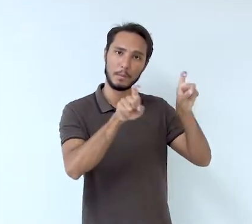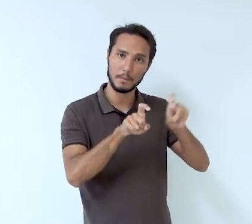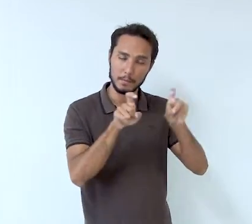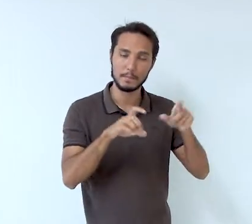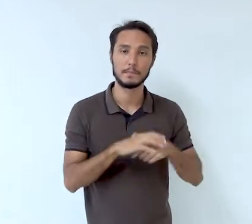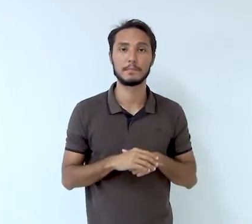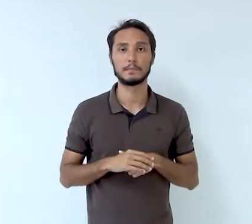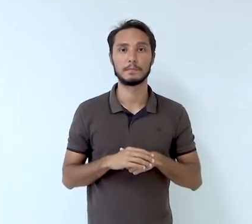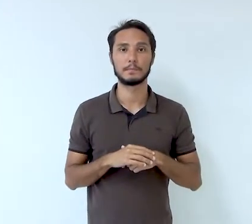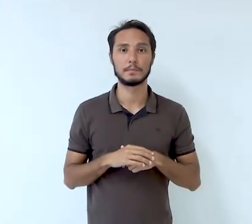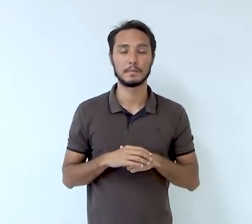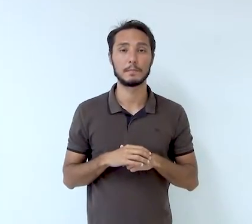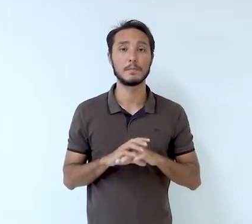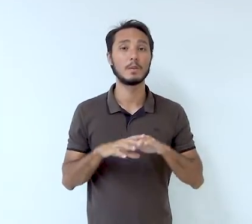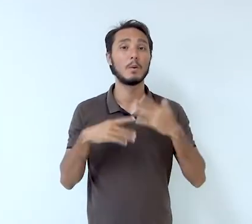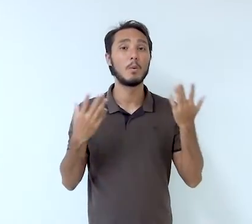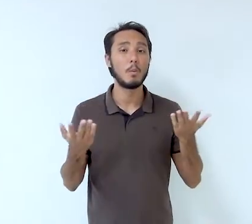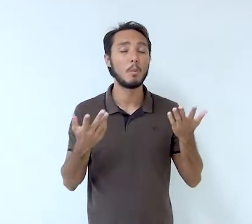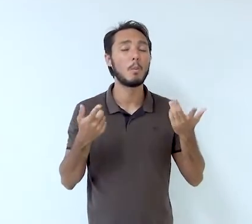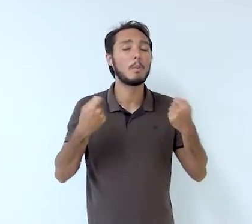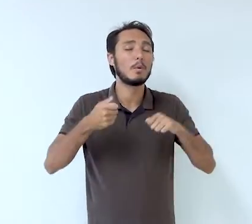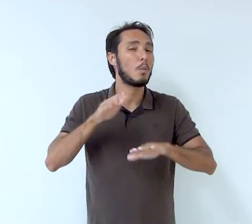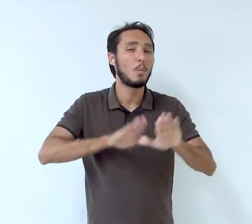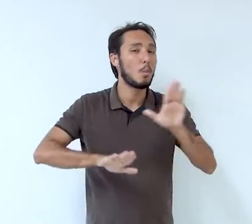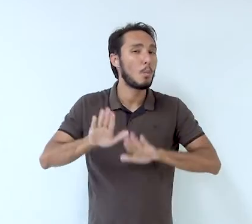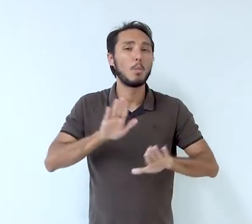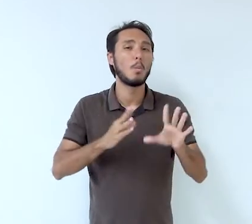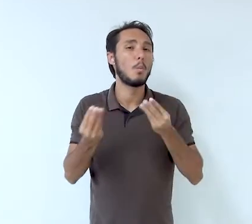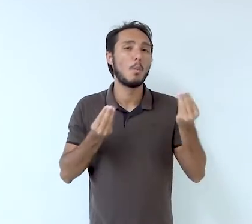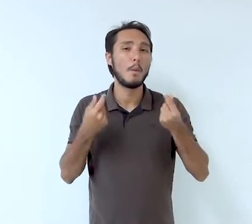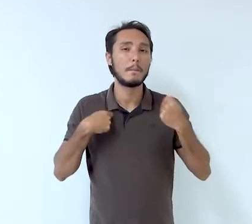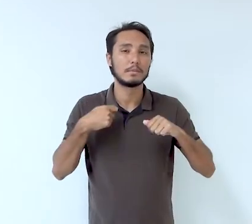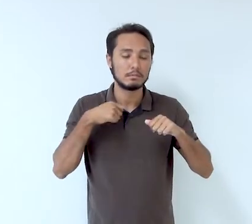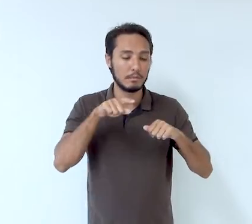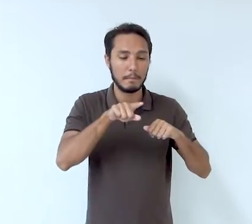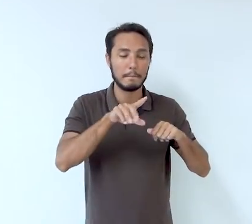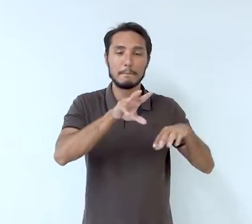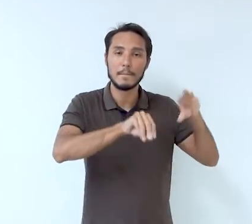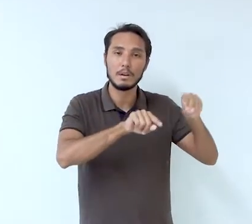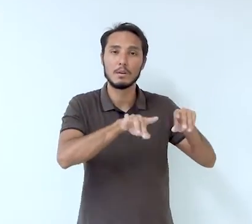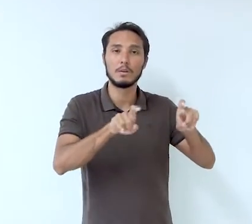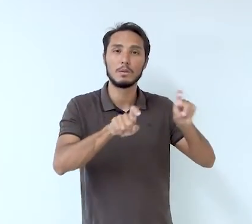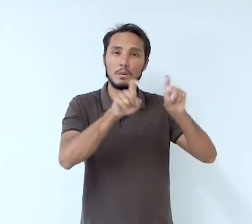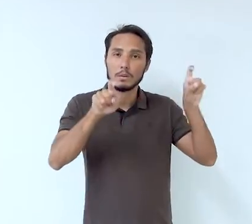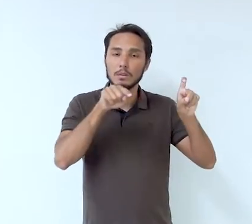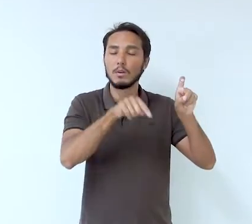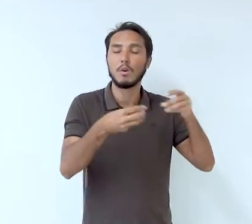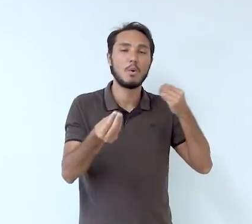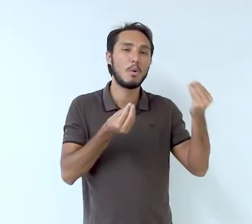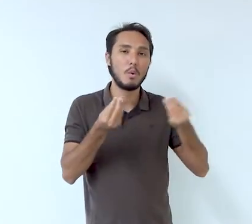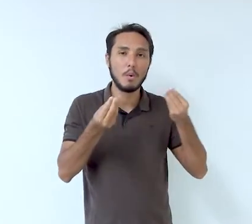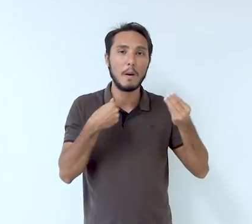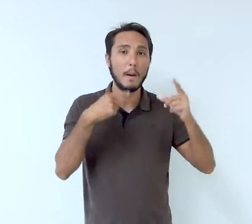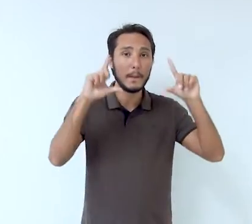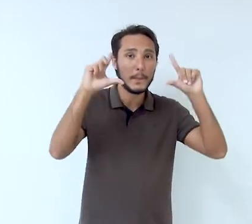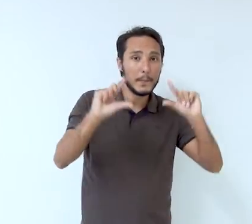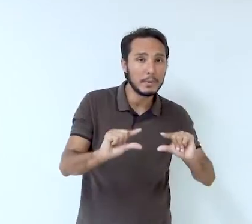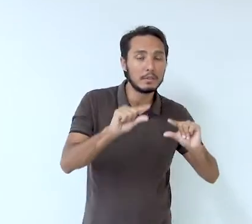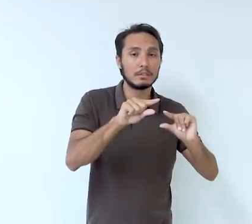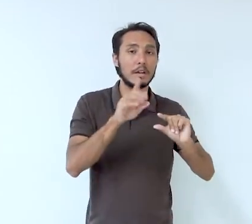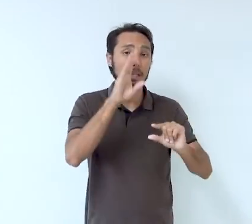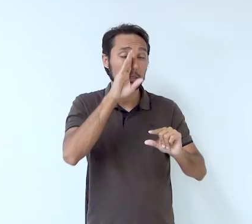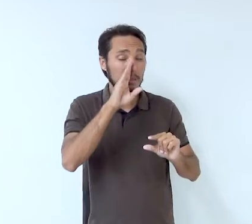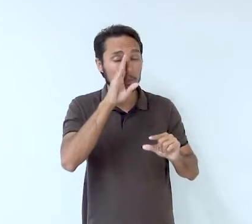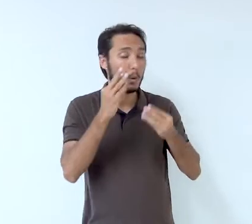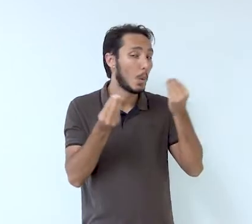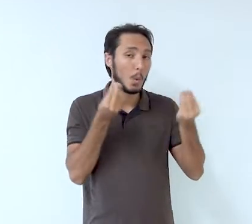computador. Então, quais são os cuidados? Como que devemos manusear os componentes de hardware para